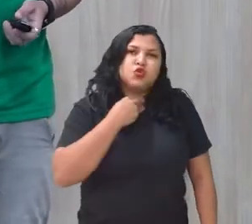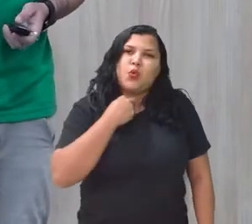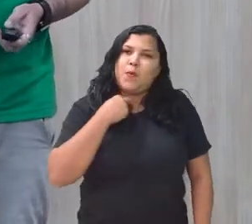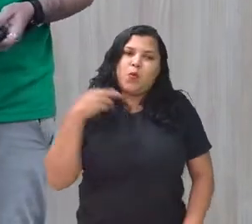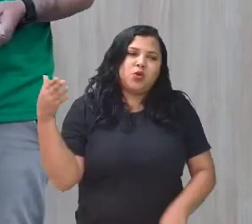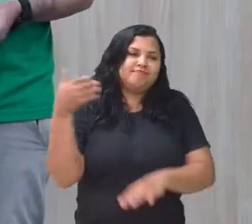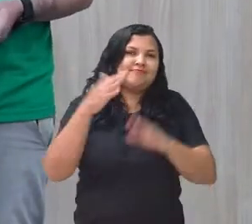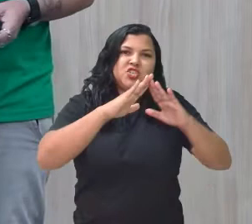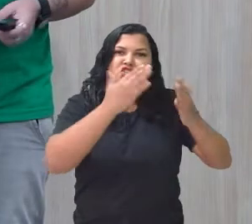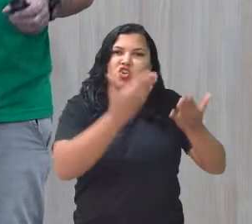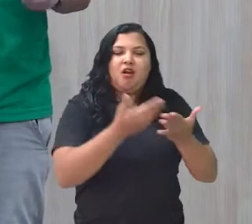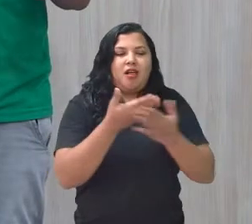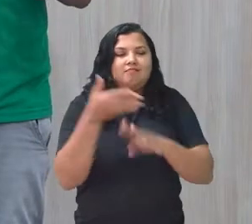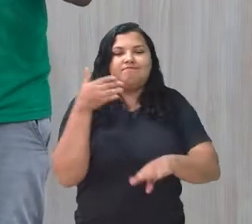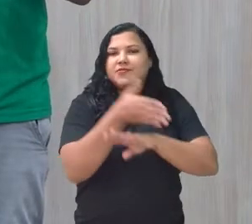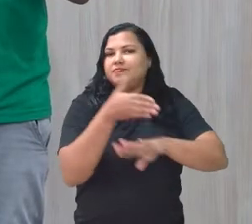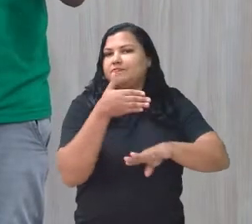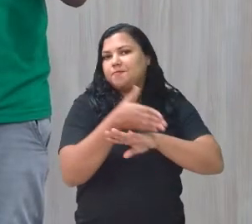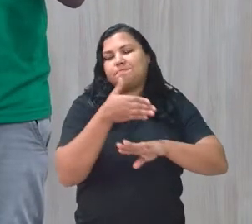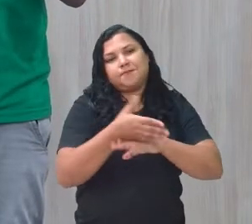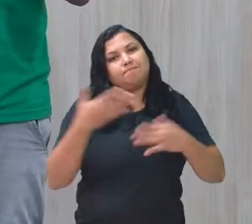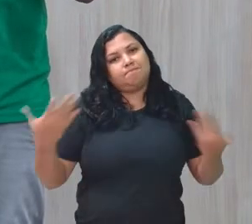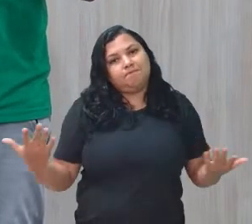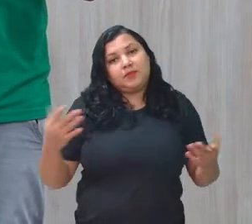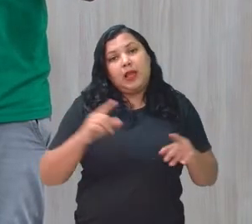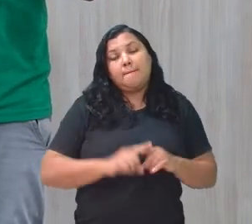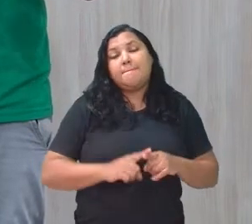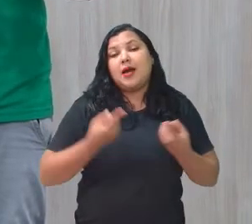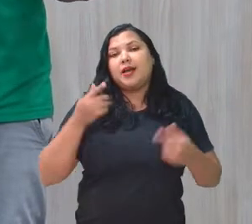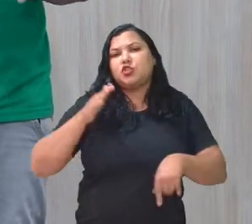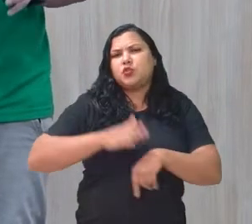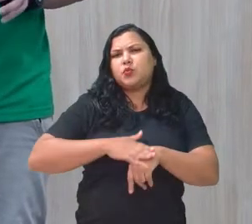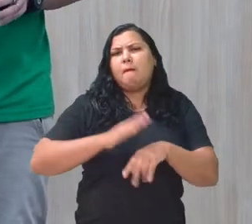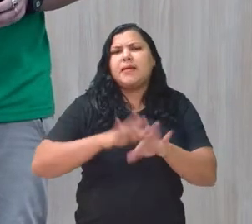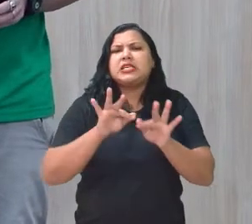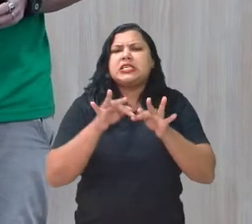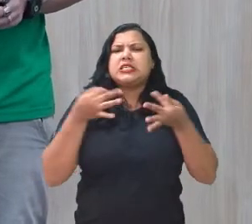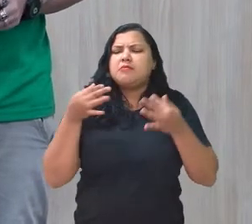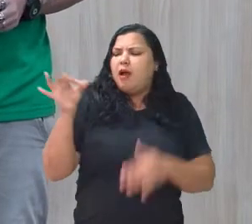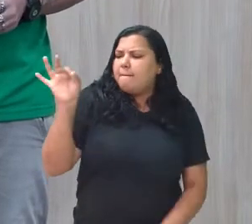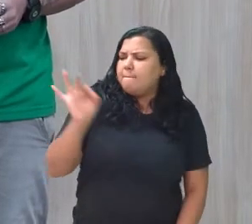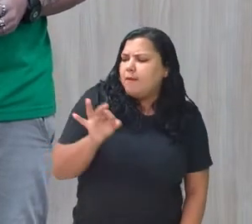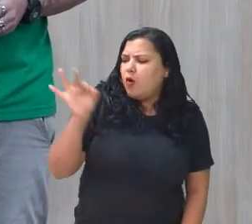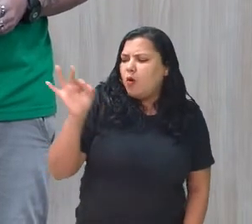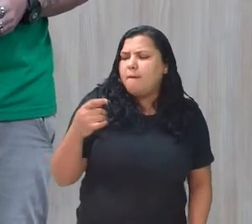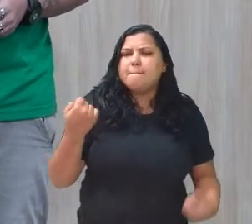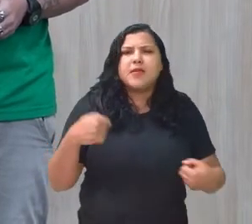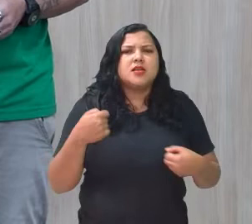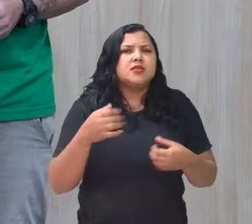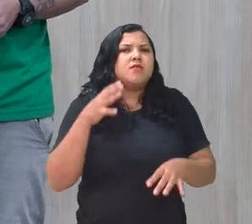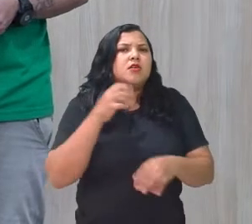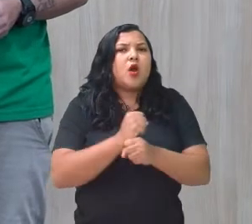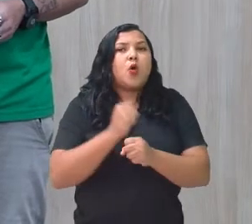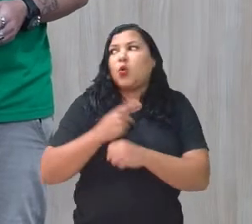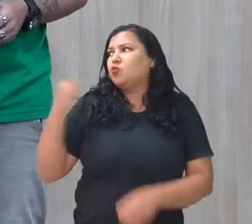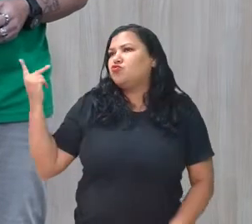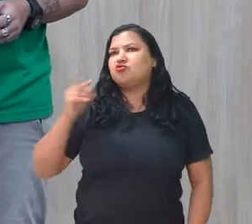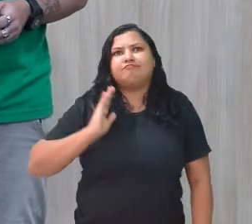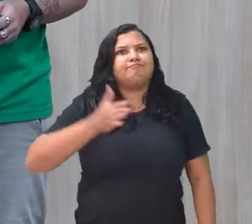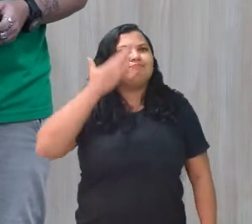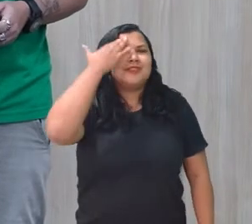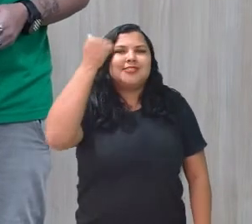tendo a oportunidade, mas numa situação bem simples e uma porcentagem que precisava ser calculada e todos os dois ali,